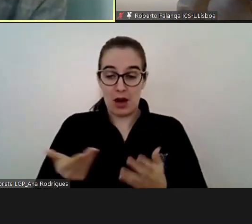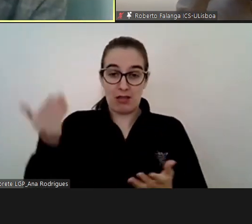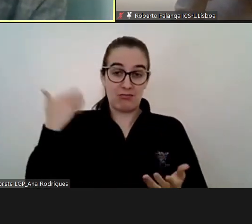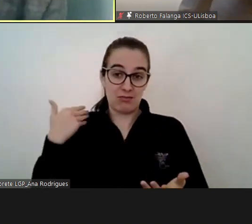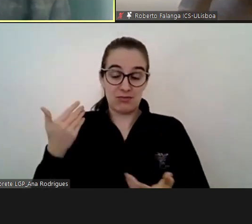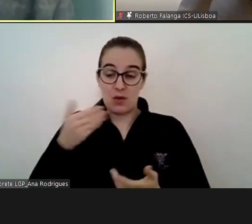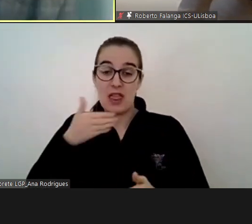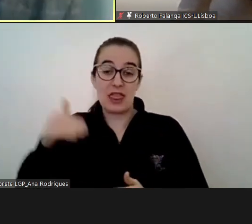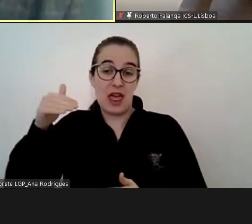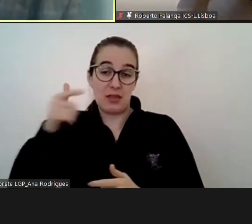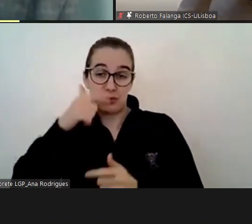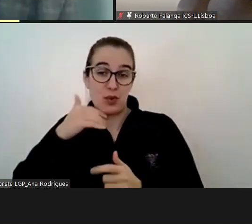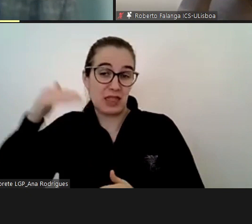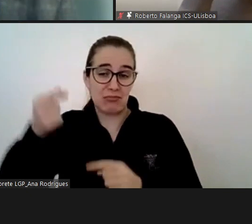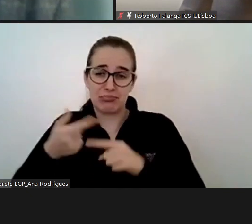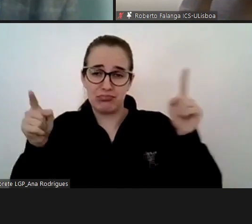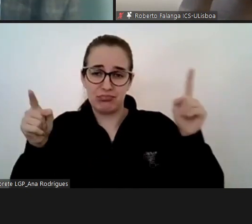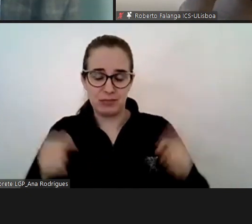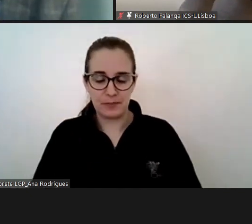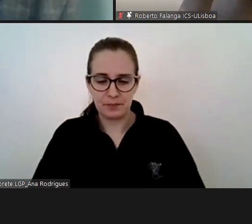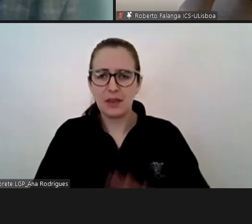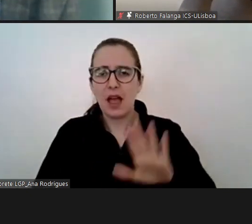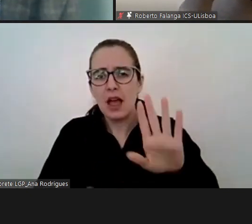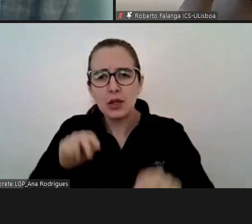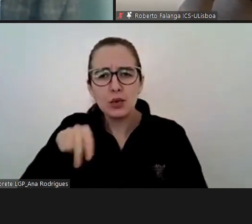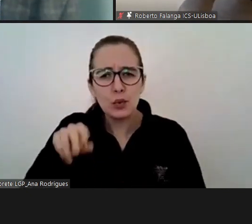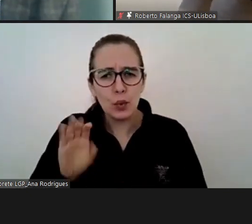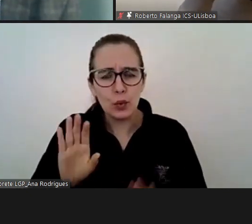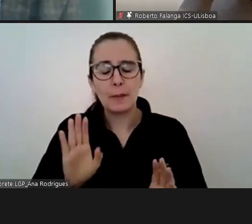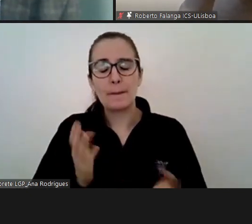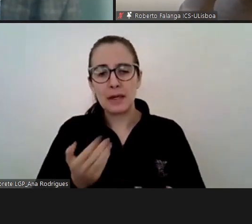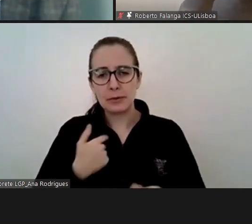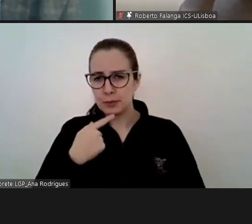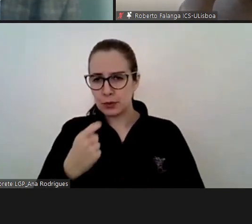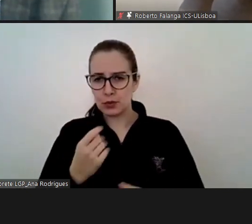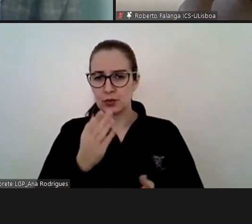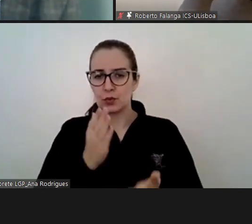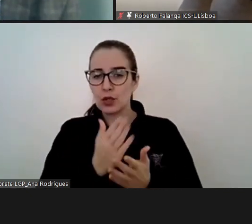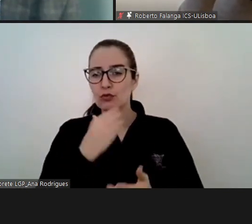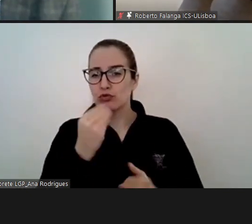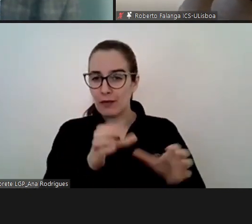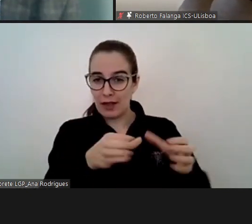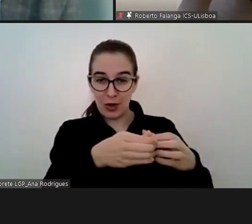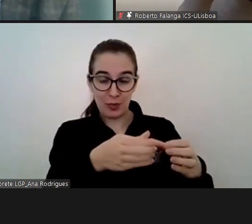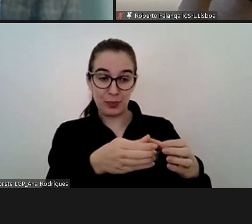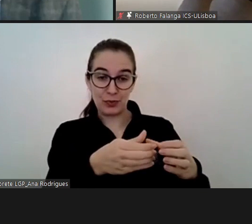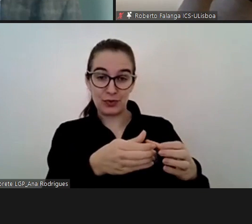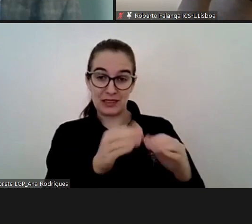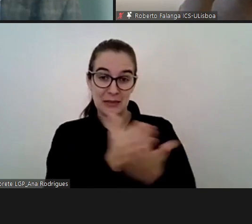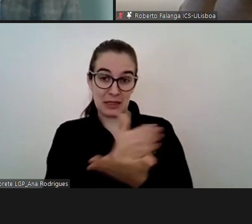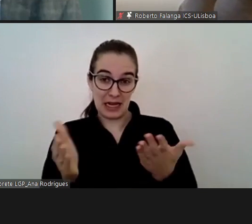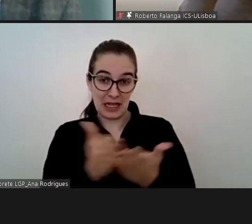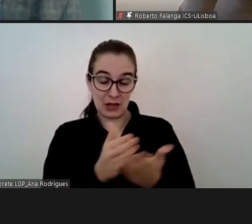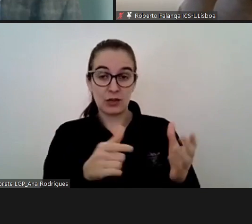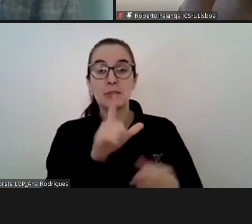mais velhas. Portanto, nós Mas, temos agora um Nuno, problema. Nuno, em relação a isso, não é só esse nicho de mercado, mas também não é o facto de,